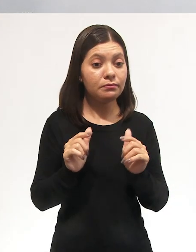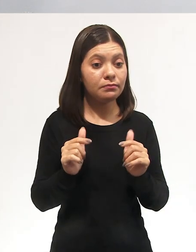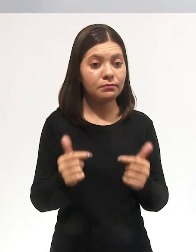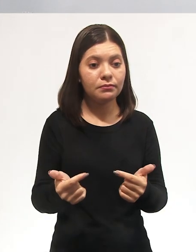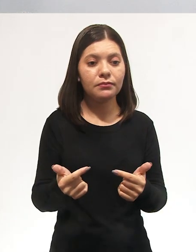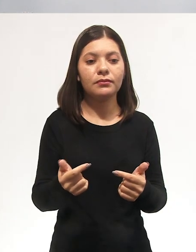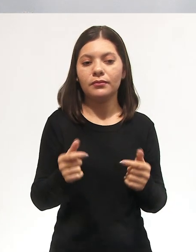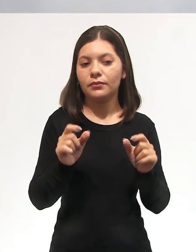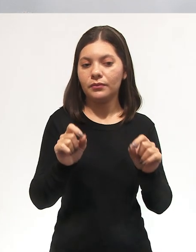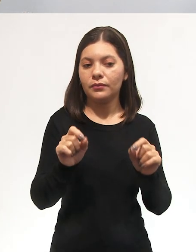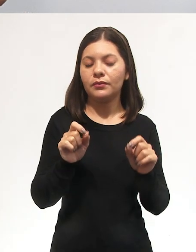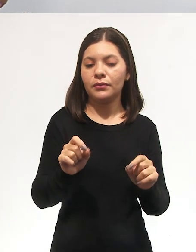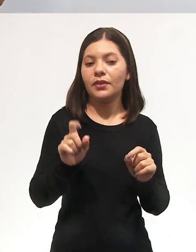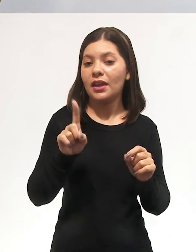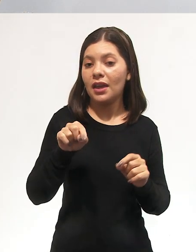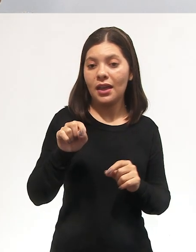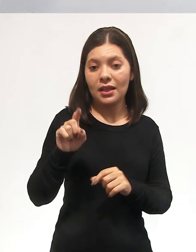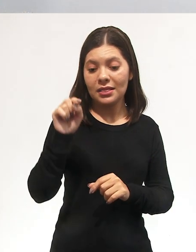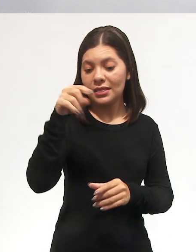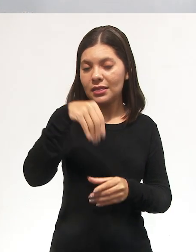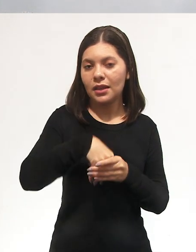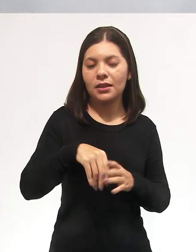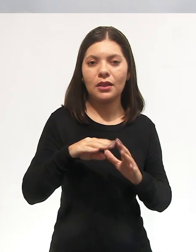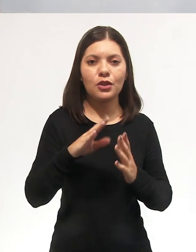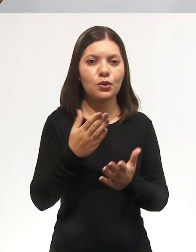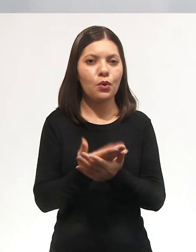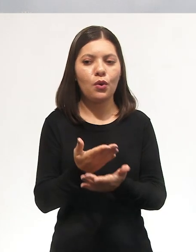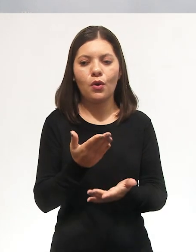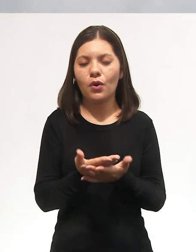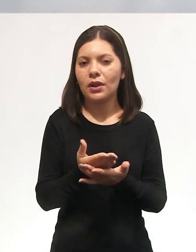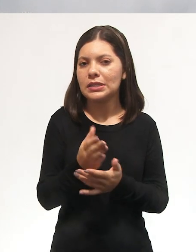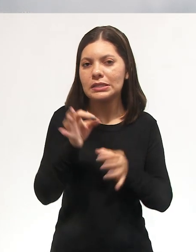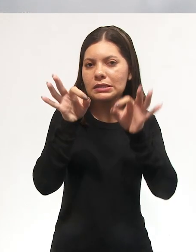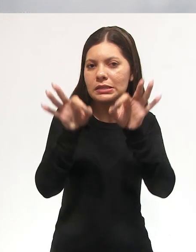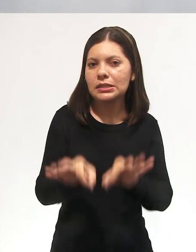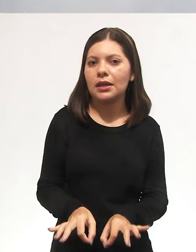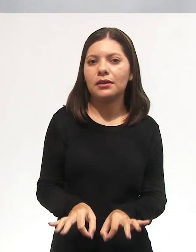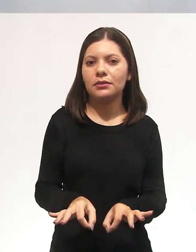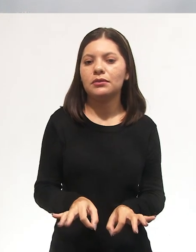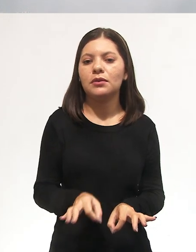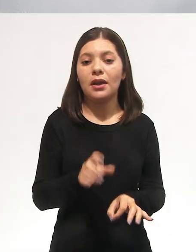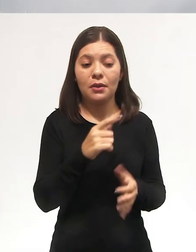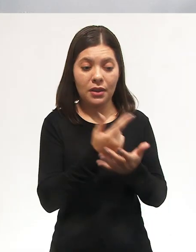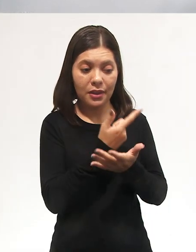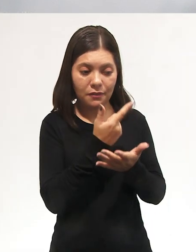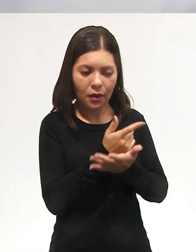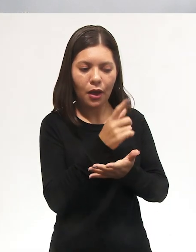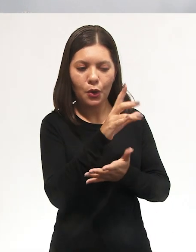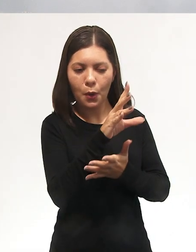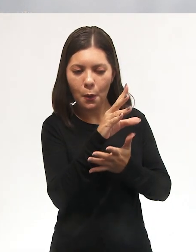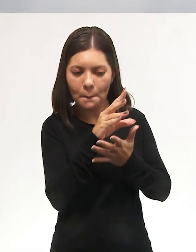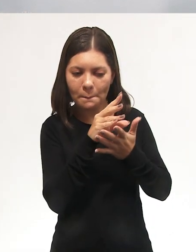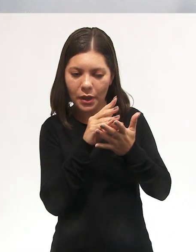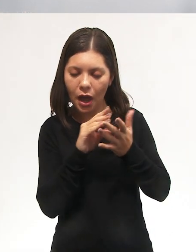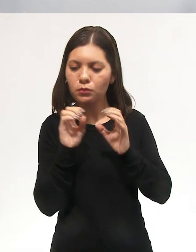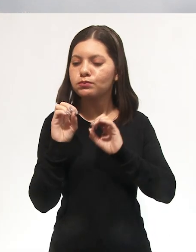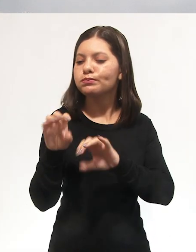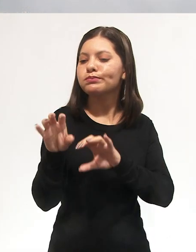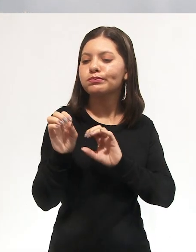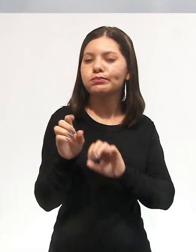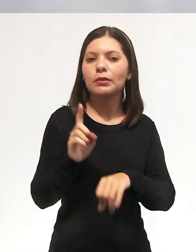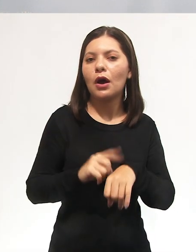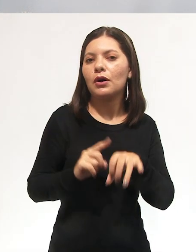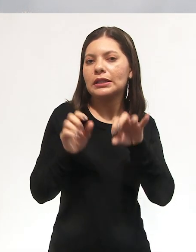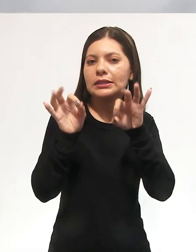em ação, que é aquele que acontece na sala de aula, que é aquela que é a transposição do que está no material didático, que está no